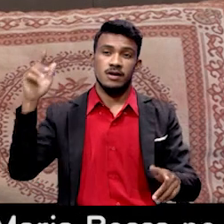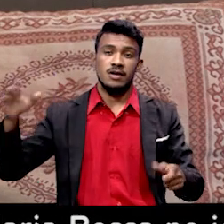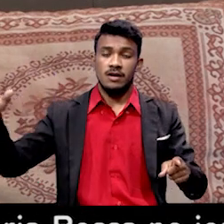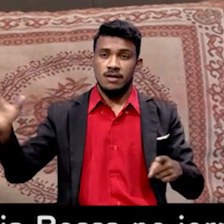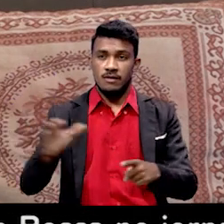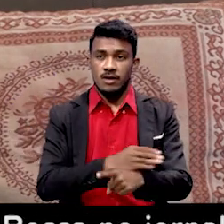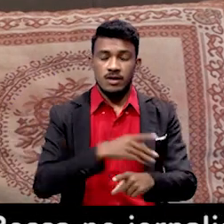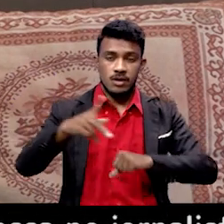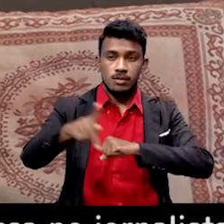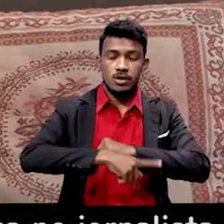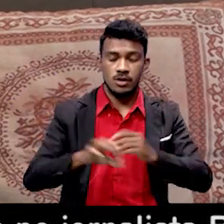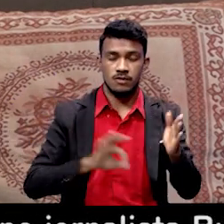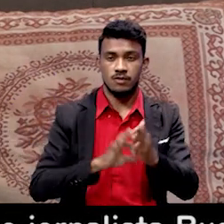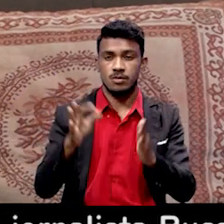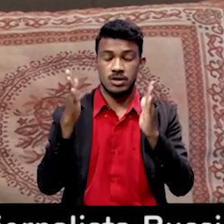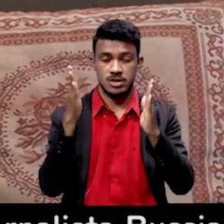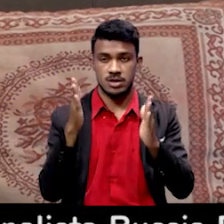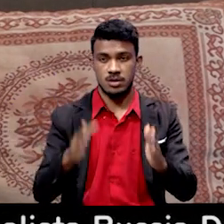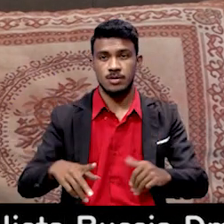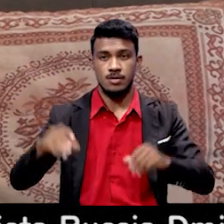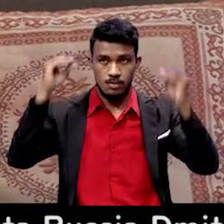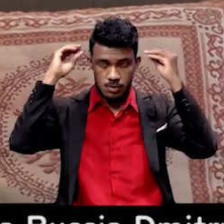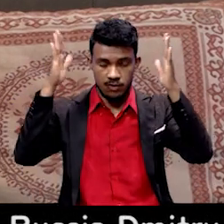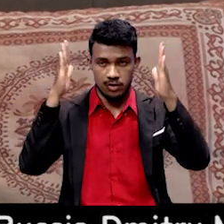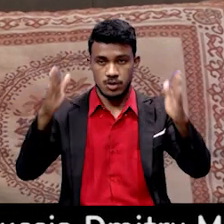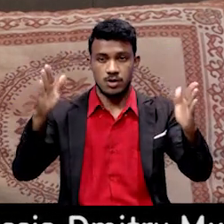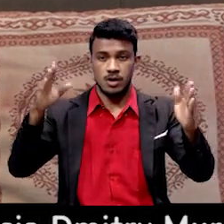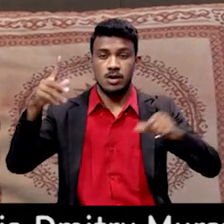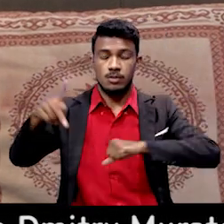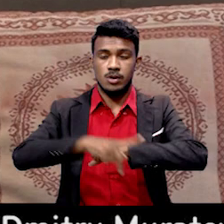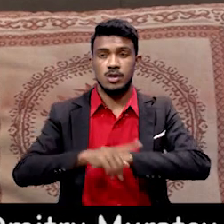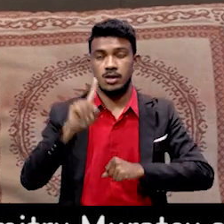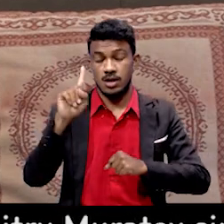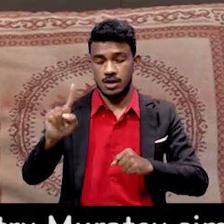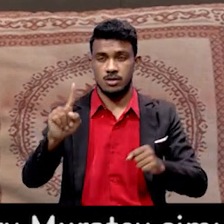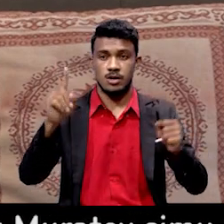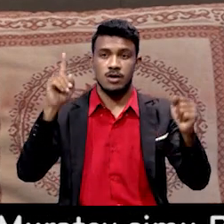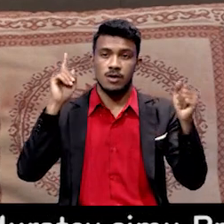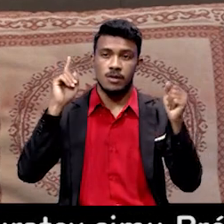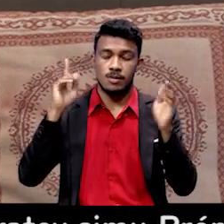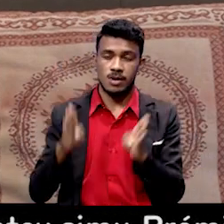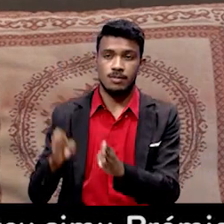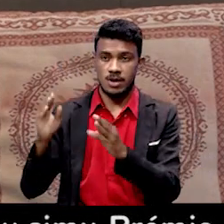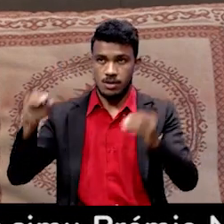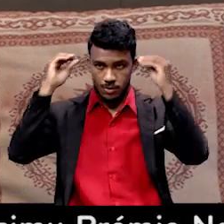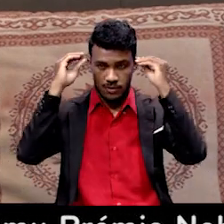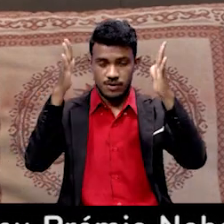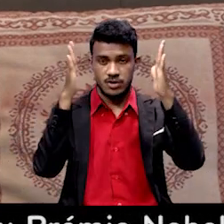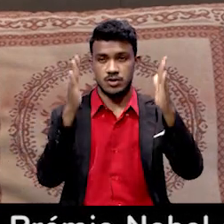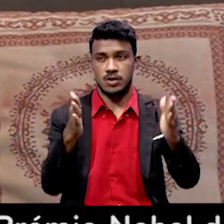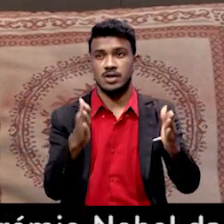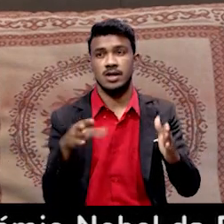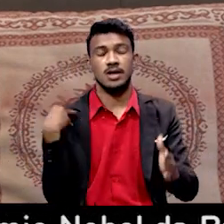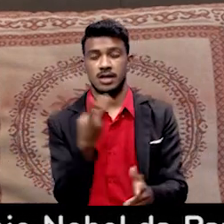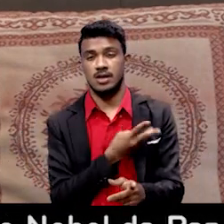de professores. Política ainda atu prepara, atu forma professores. Manual escolar, já. Só que dali uma. E também tem